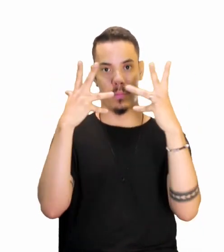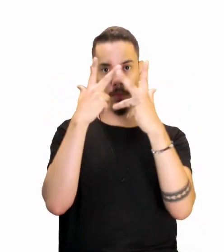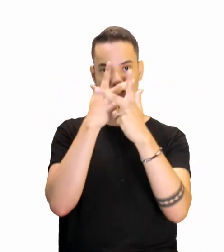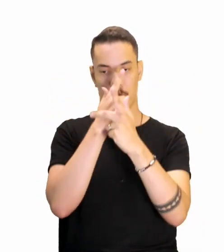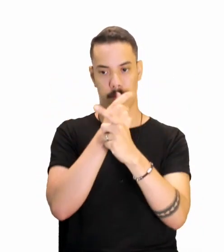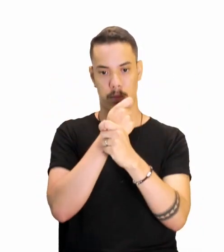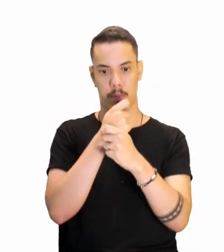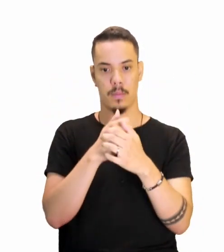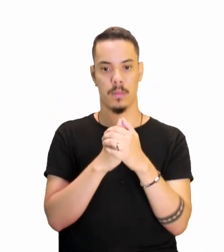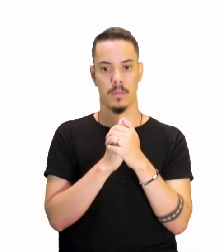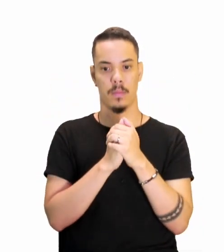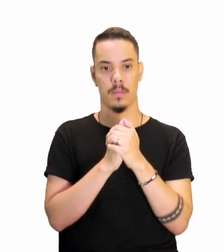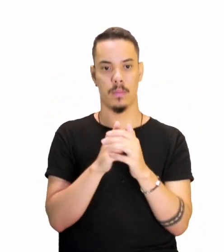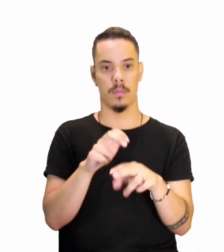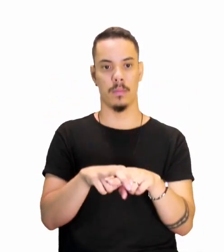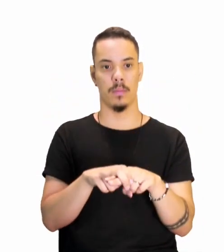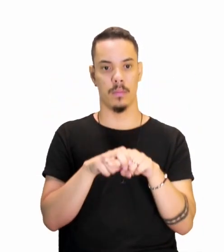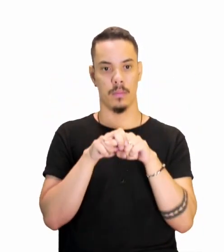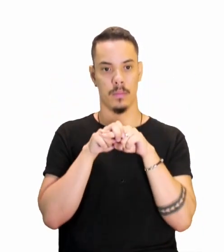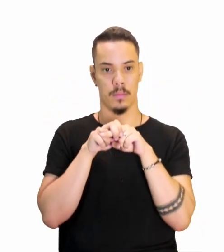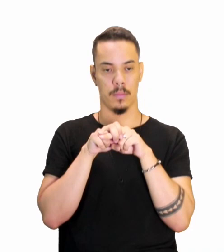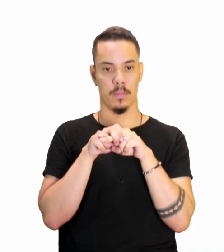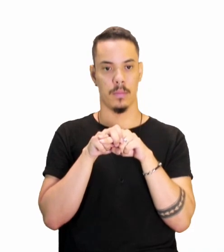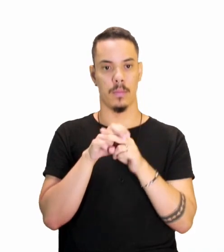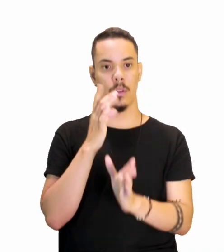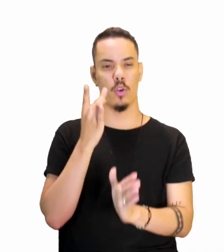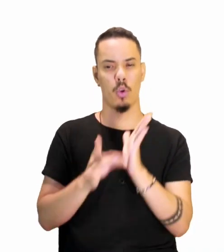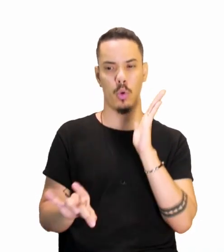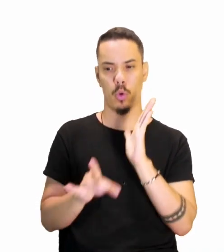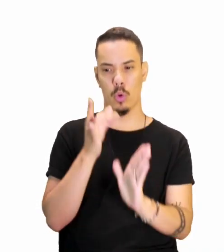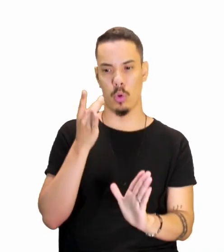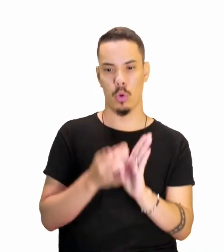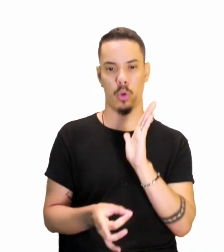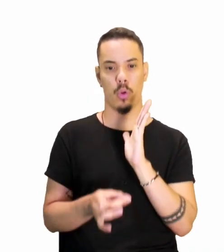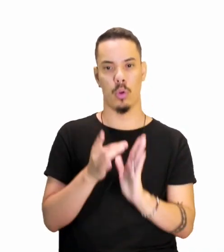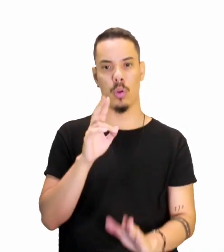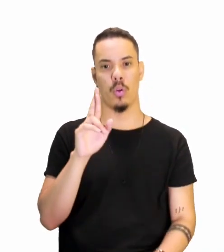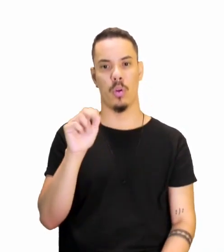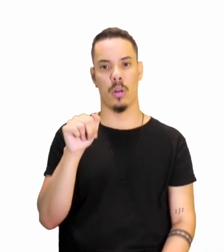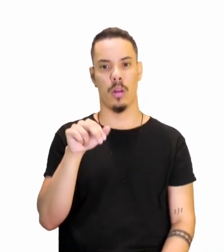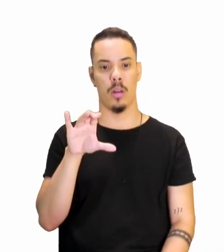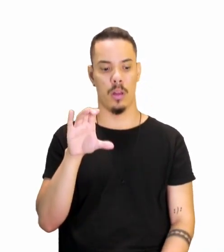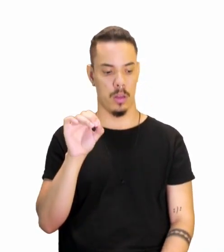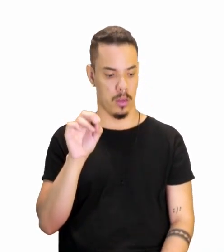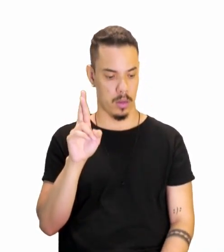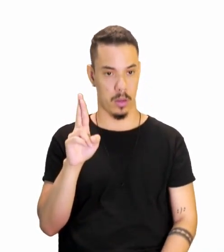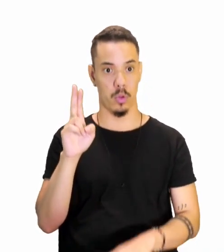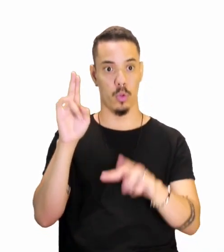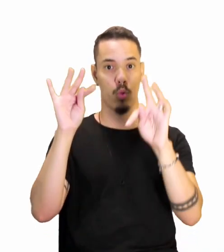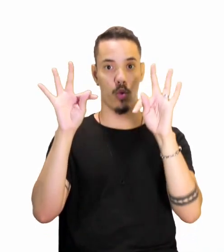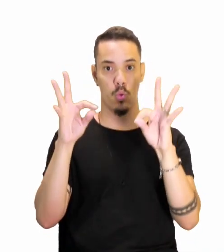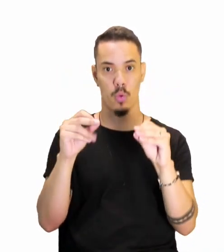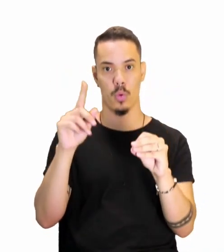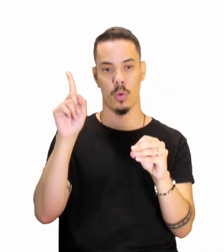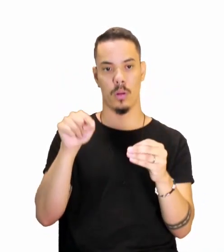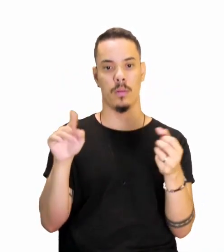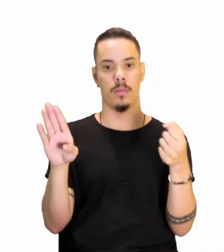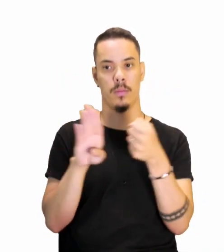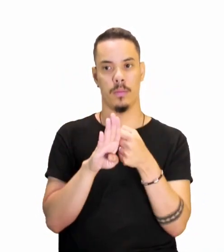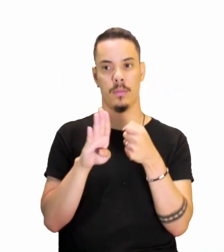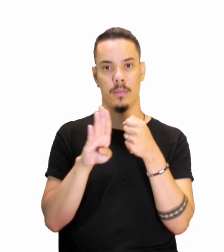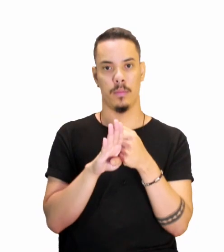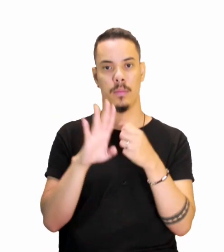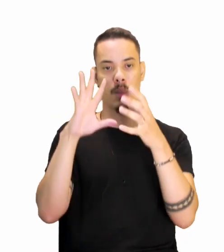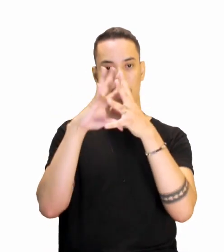Então, rancor, ódio, então todos são o quê? Substantivos